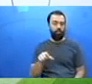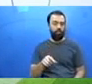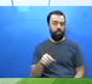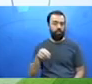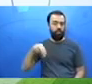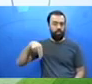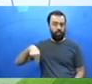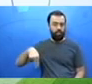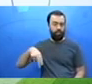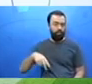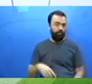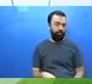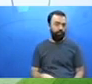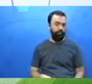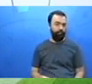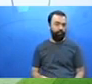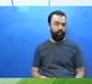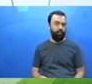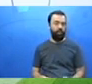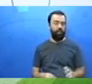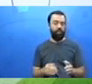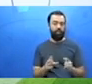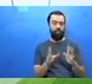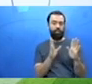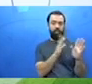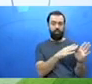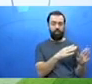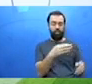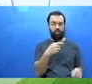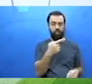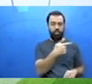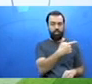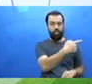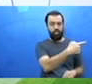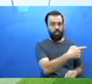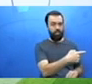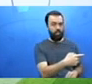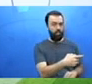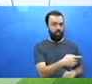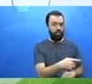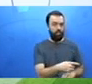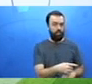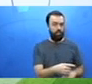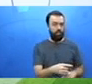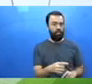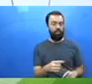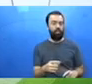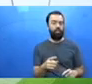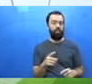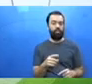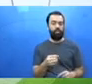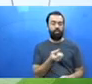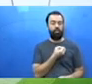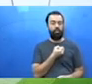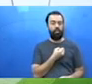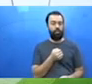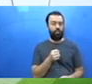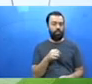Olha aqui, ó. Número negativo, tá? Aqui, número racional.